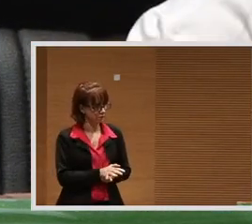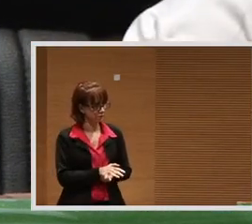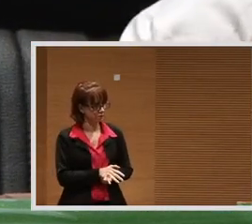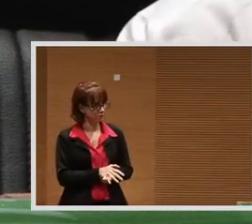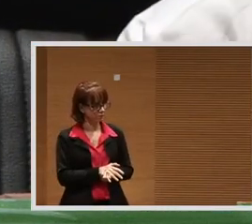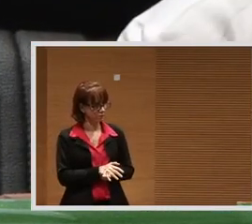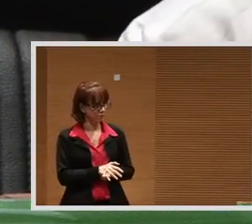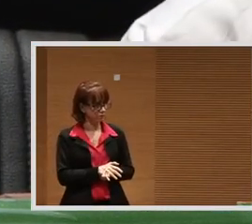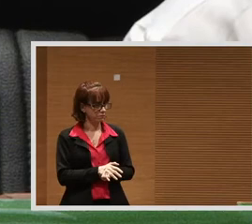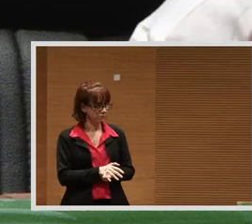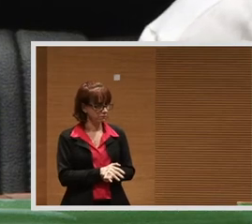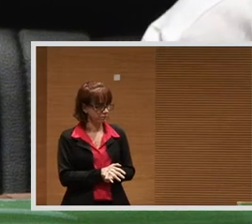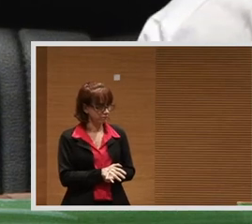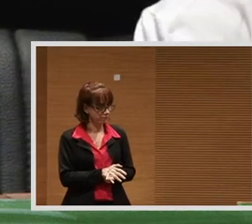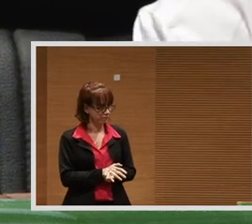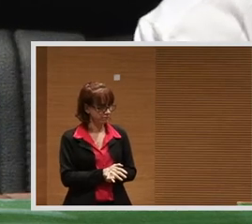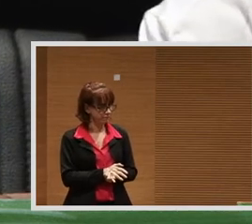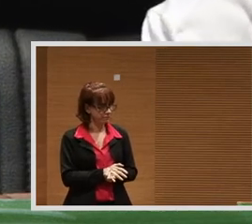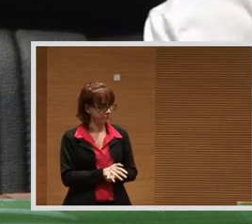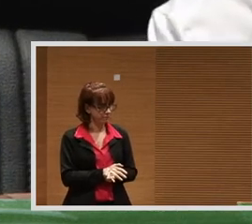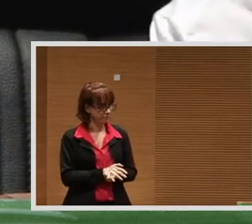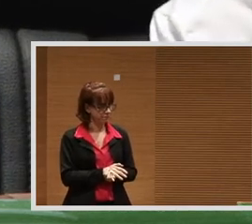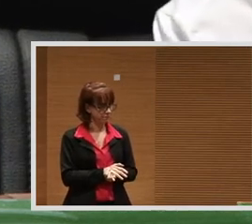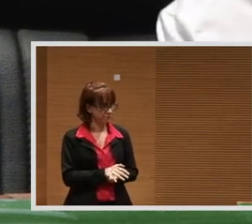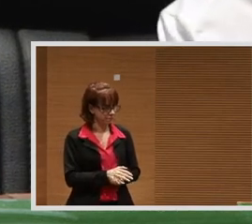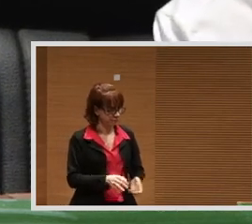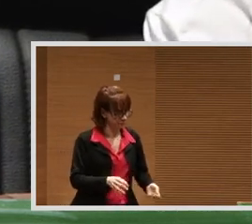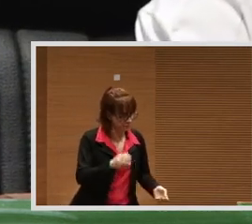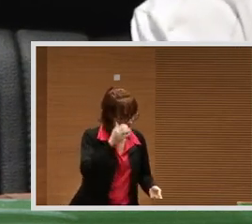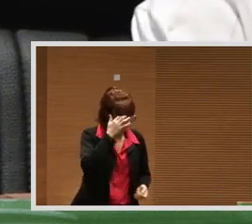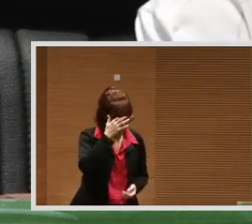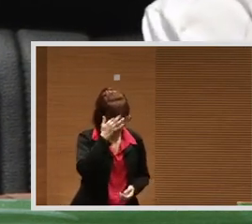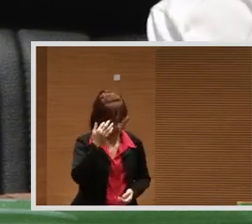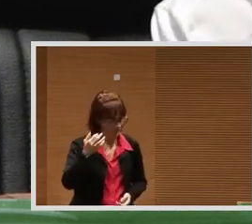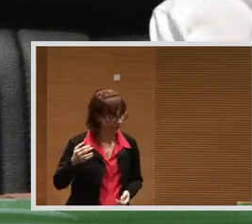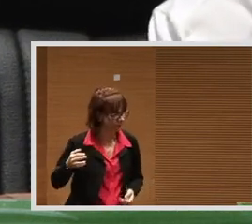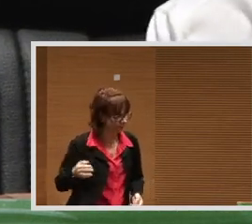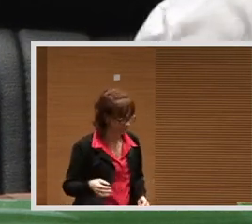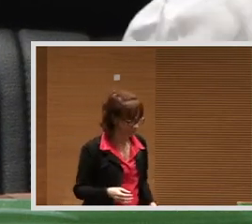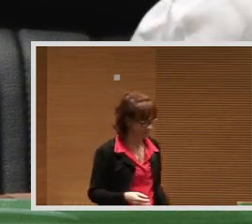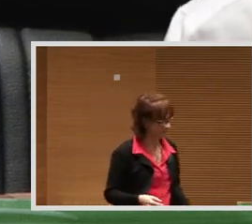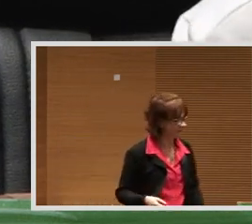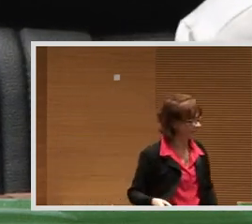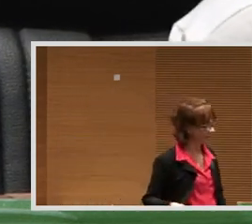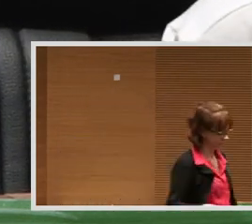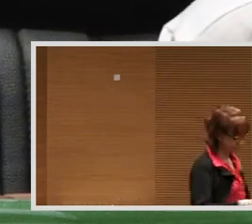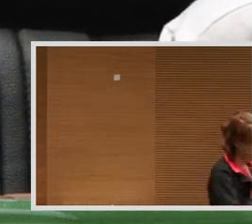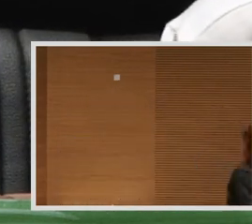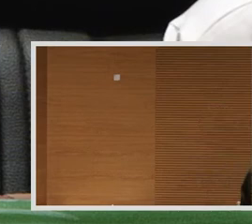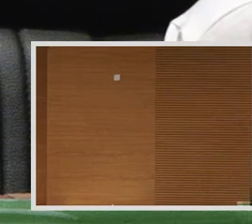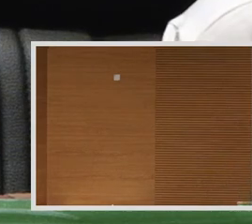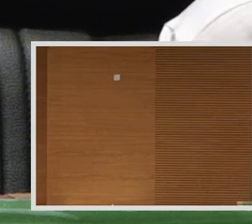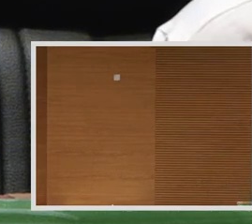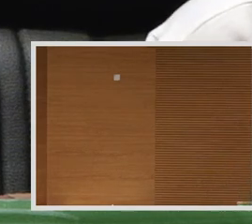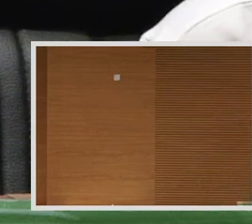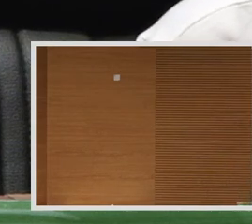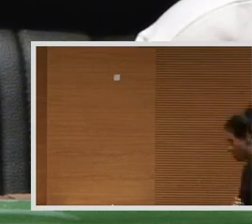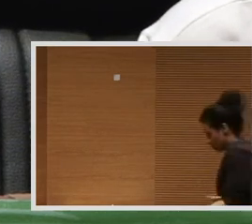Laia. Então põe os dois juntos. É bom, que está na hora da gente terminar a nossa mesa. Faz essas duas aí.